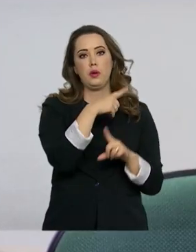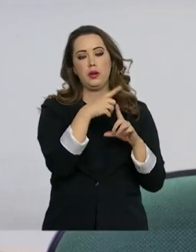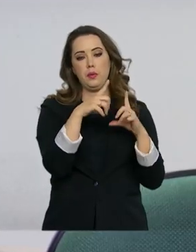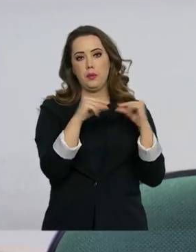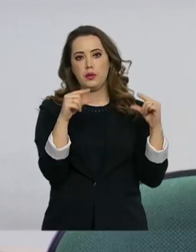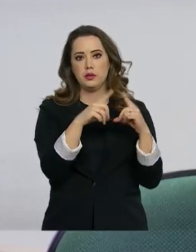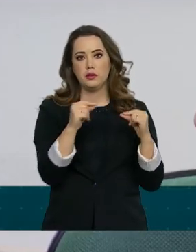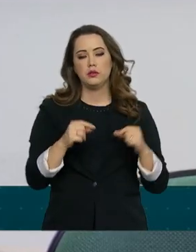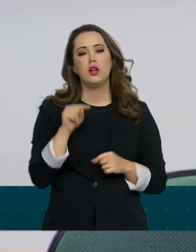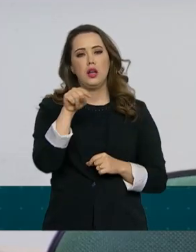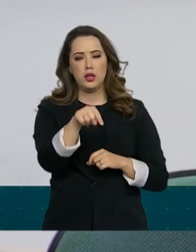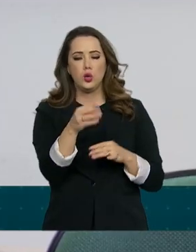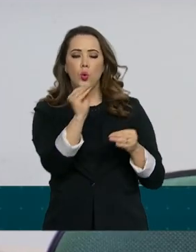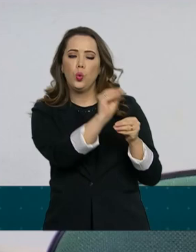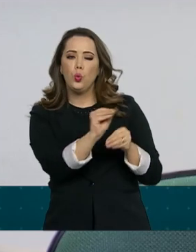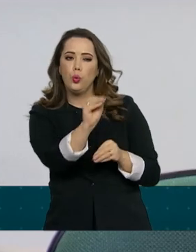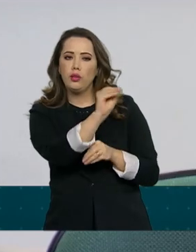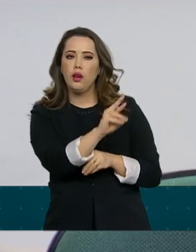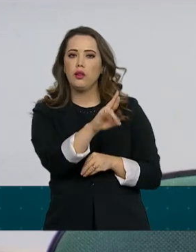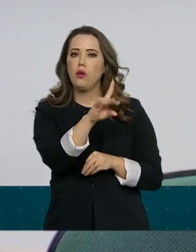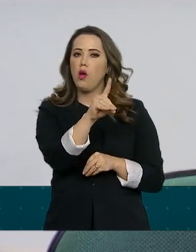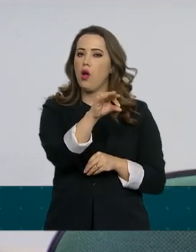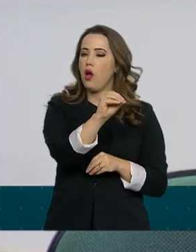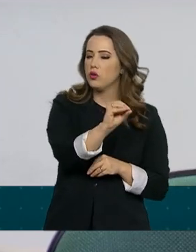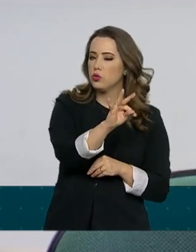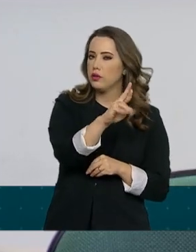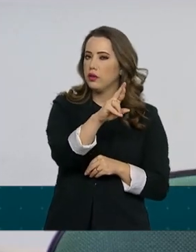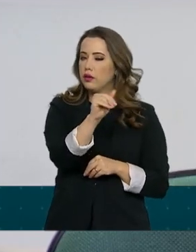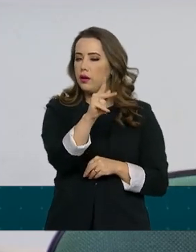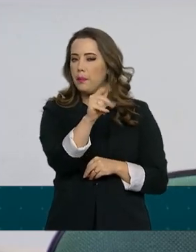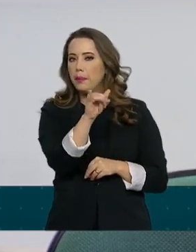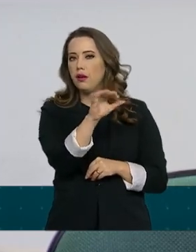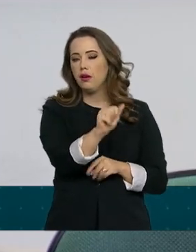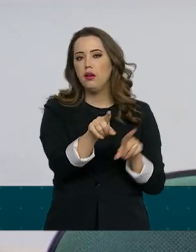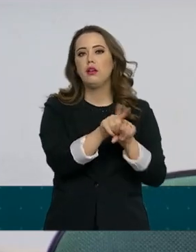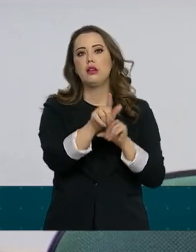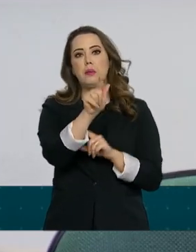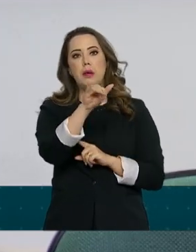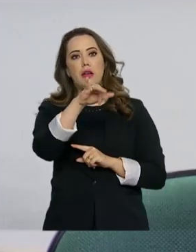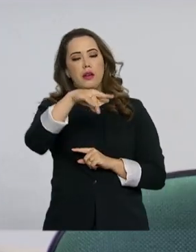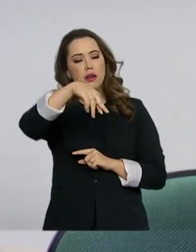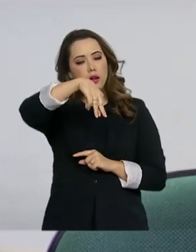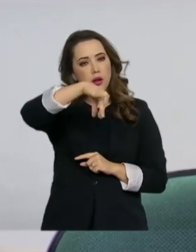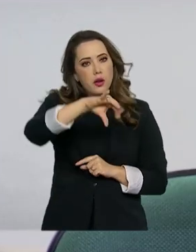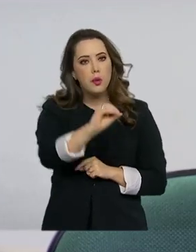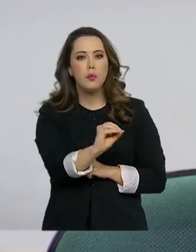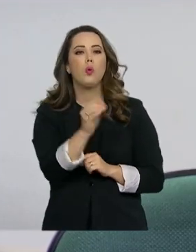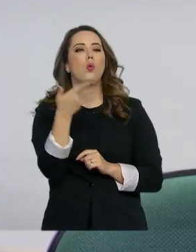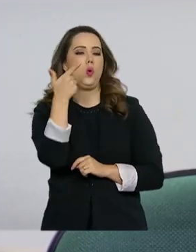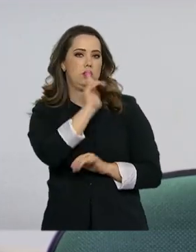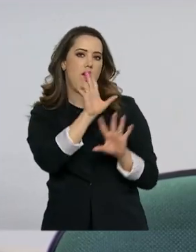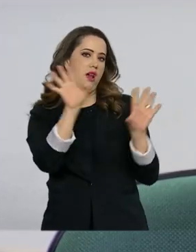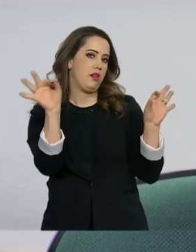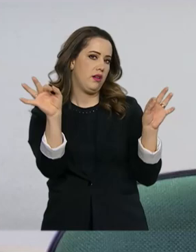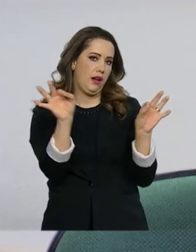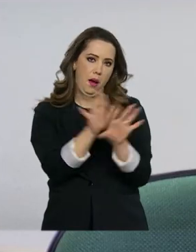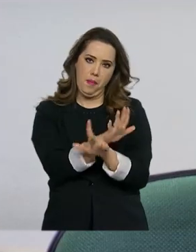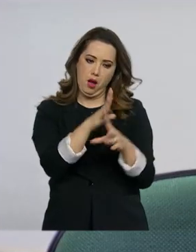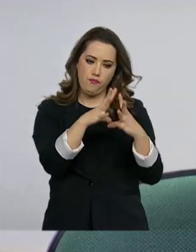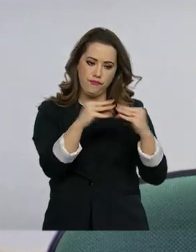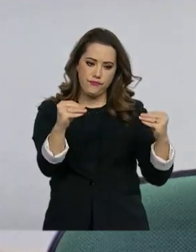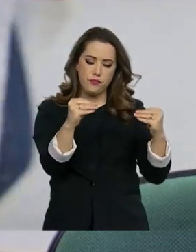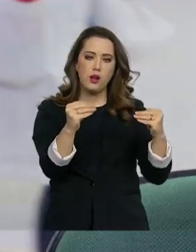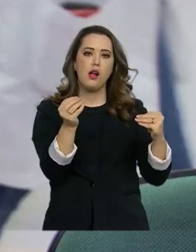radioterapia ea quimioterapia mesmos é consegue eliminar e